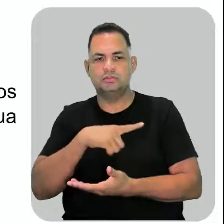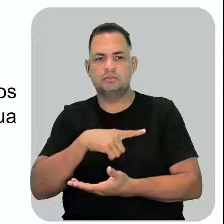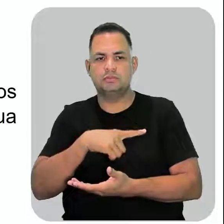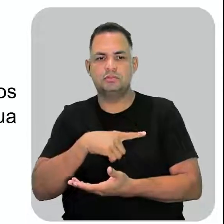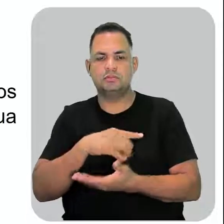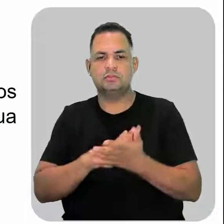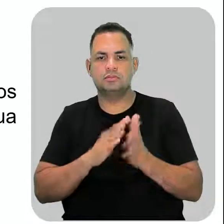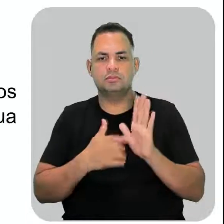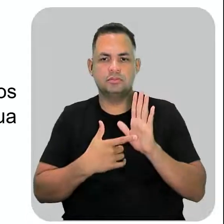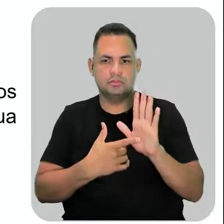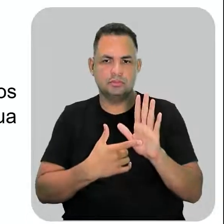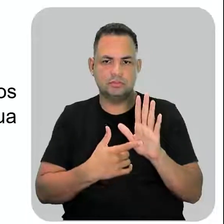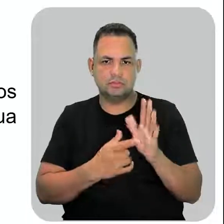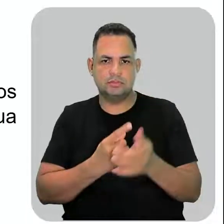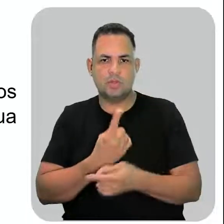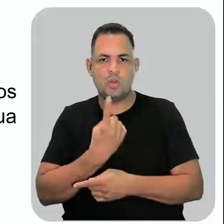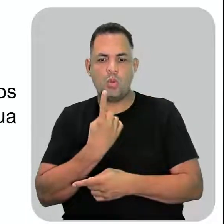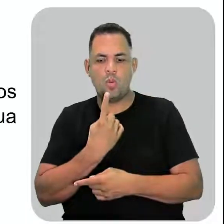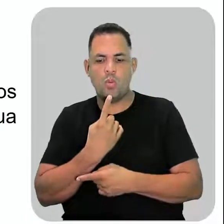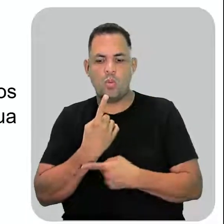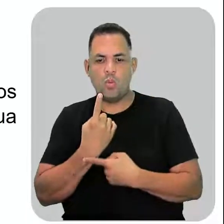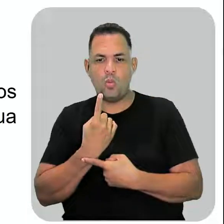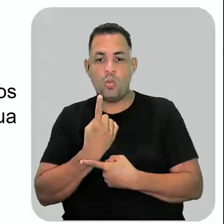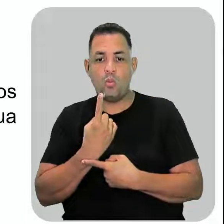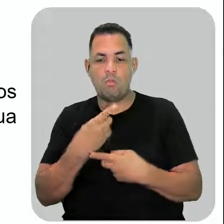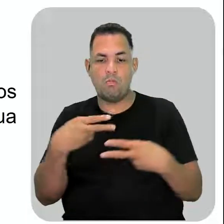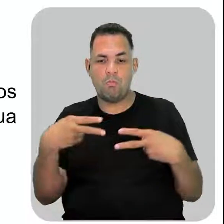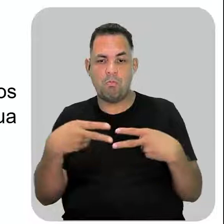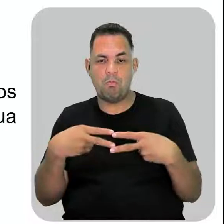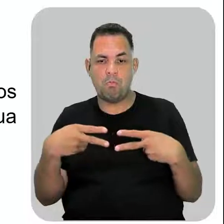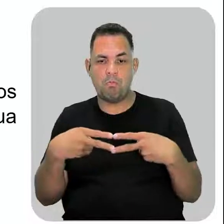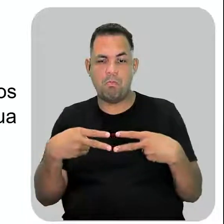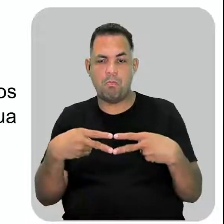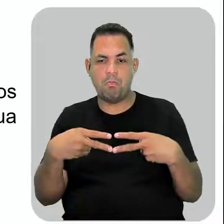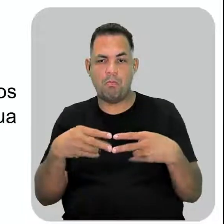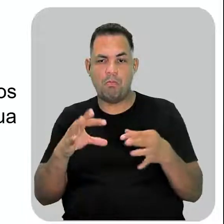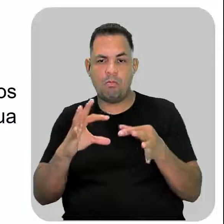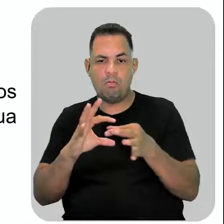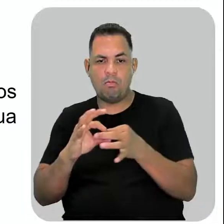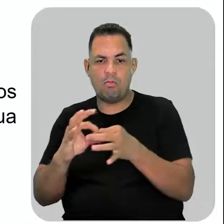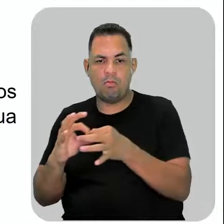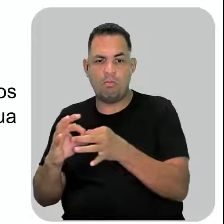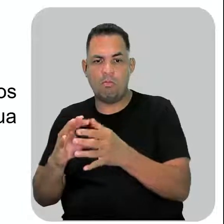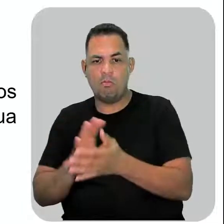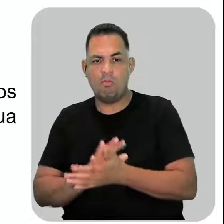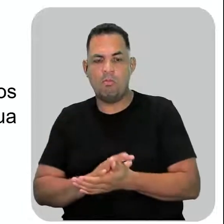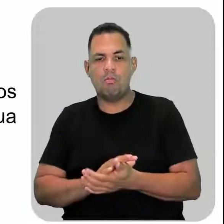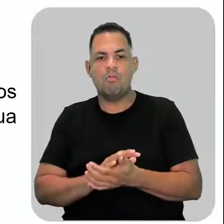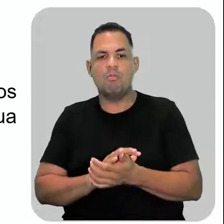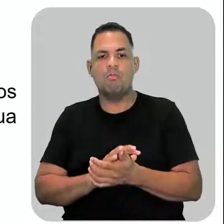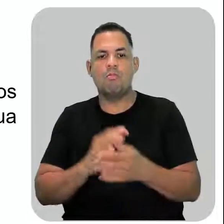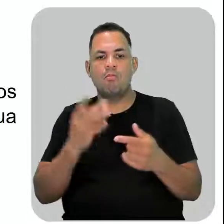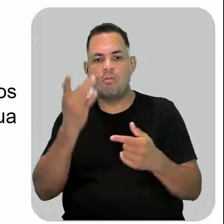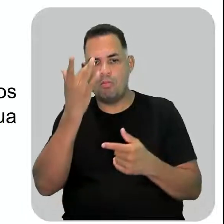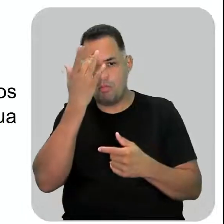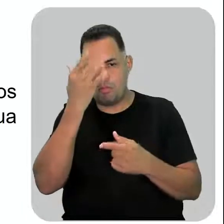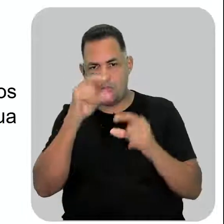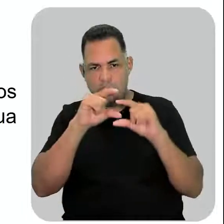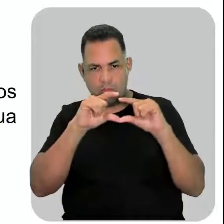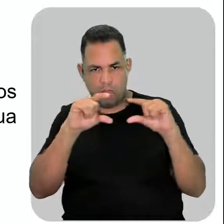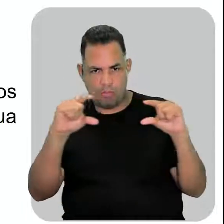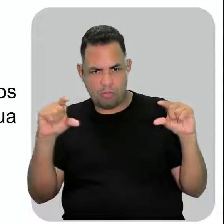que apresentam uma ligação dupla. E a fórmula geral deles é igual à fórmula